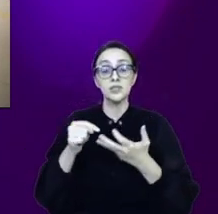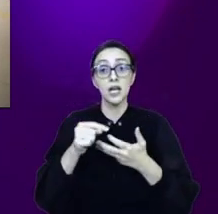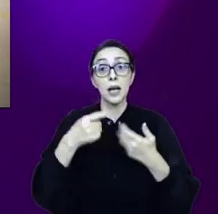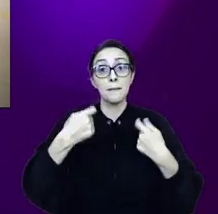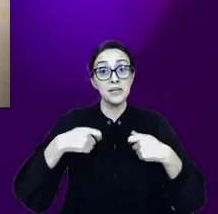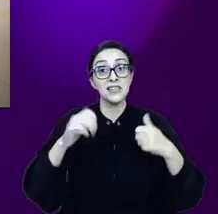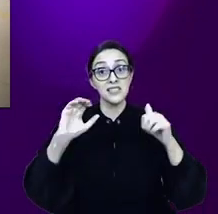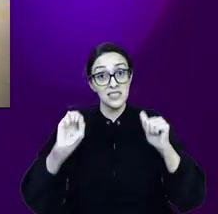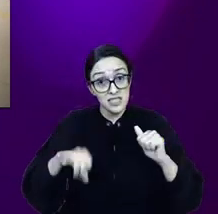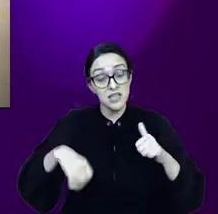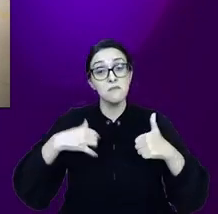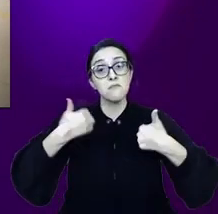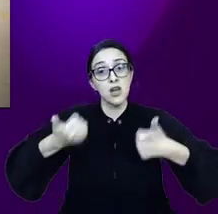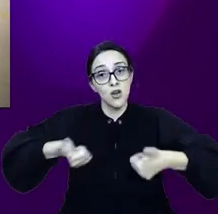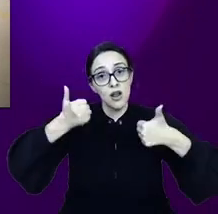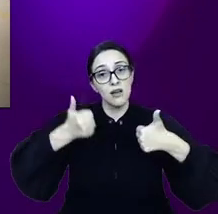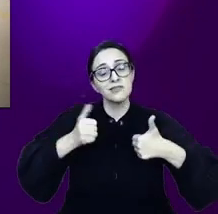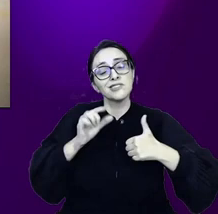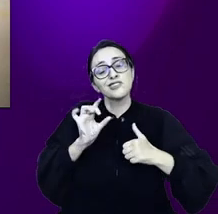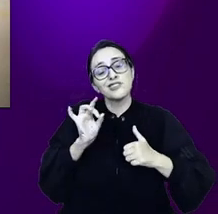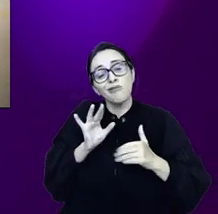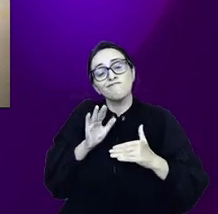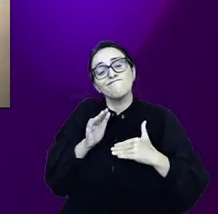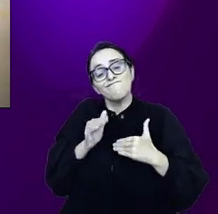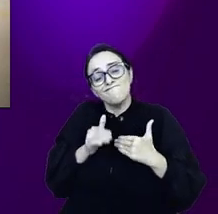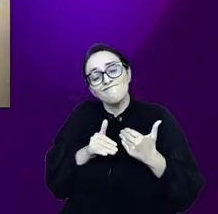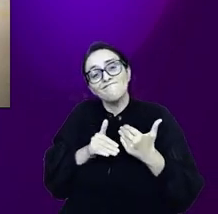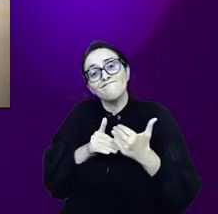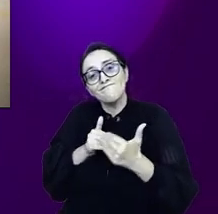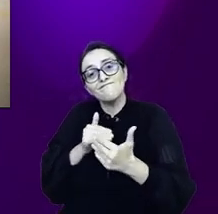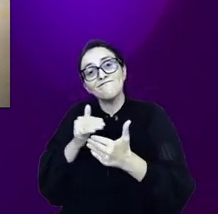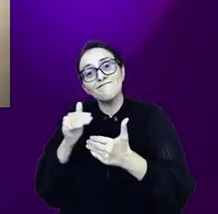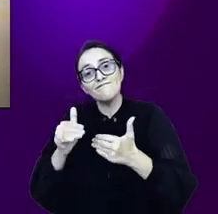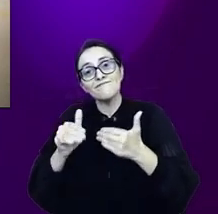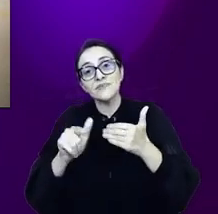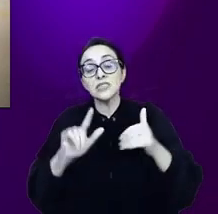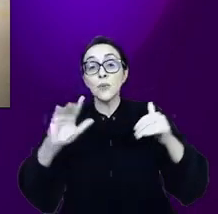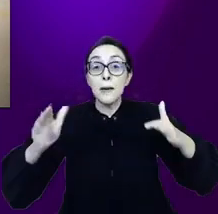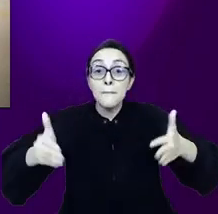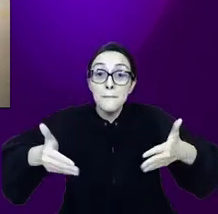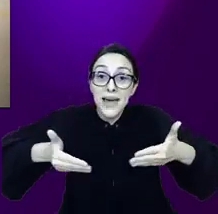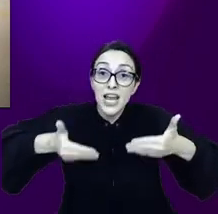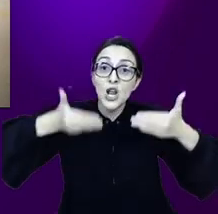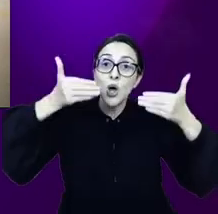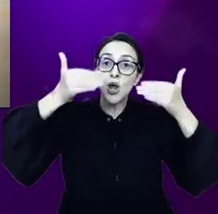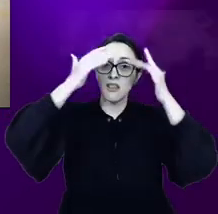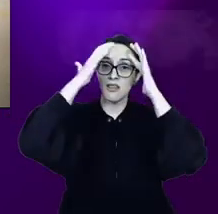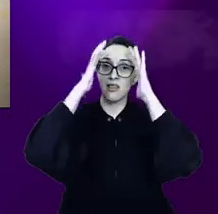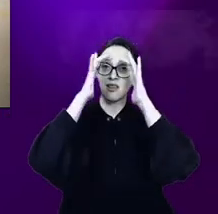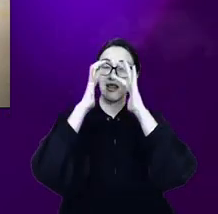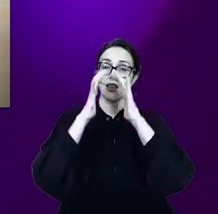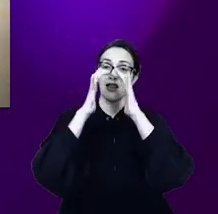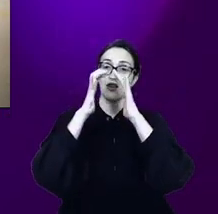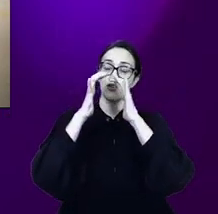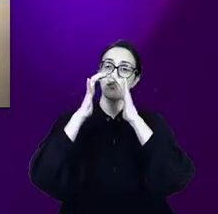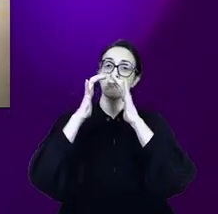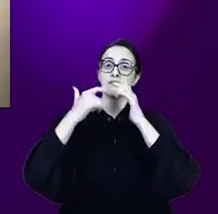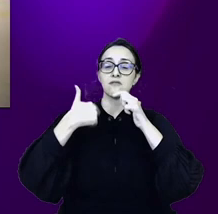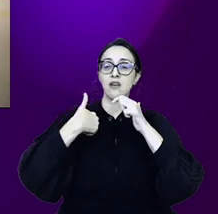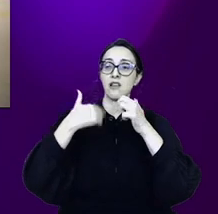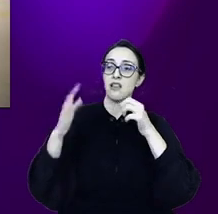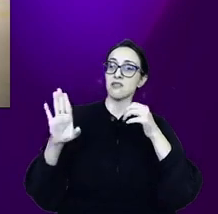ser melhorado, a gente ainda está engatinhando no cenário de TCE, que é o processo de reabilitação neurológica do paciente com trauma de